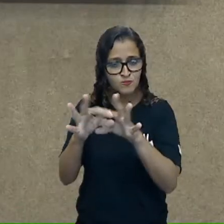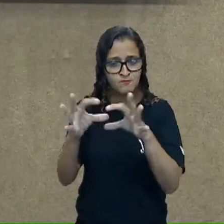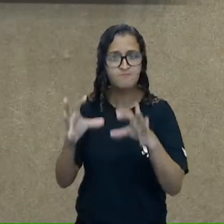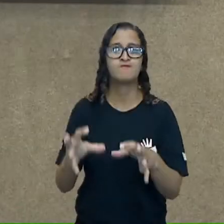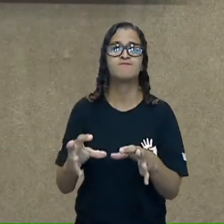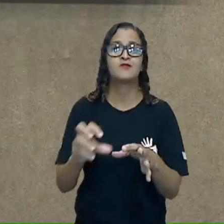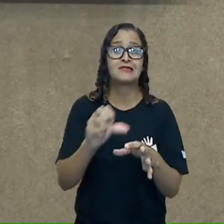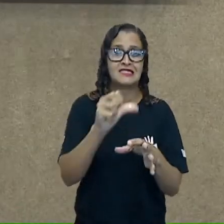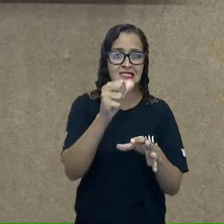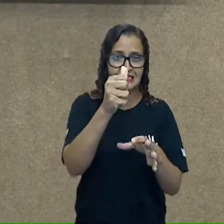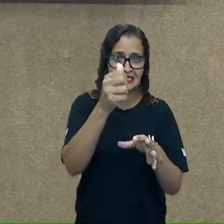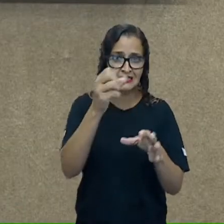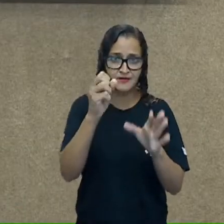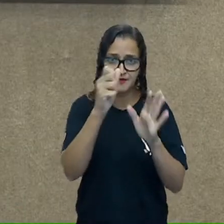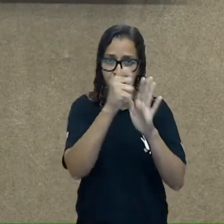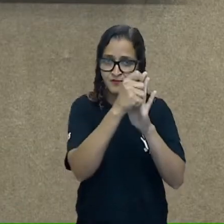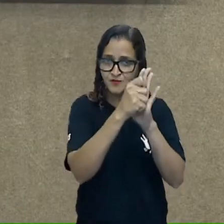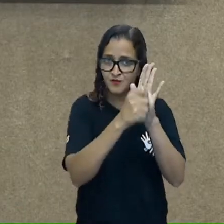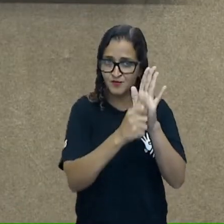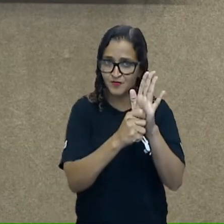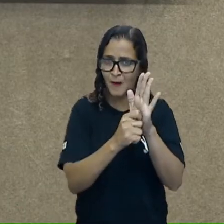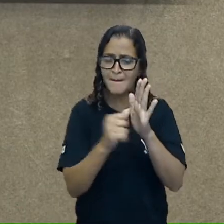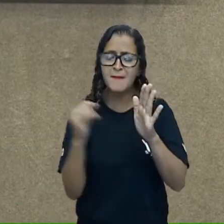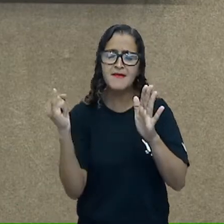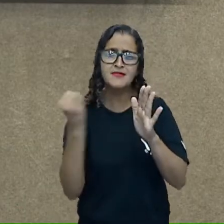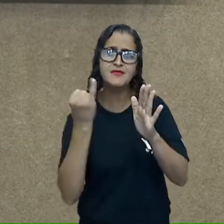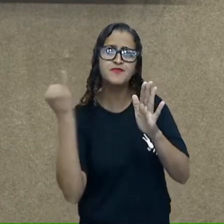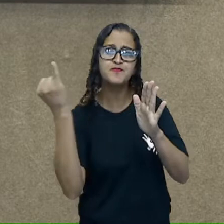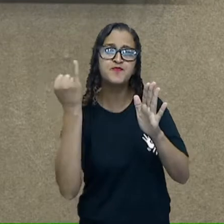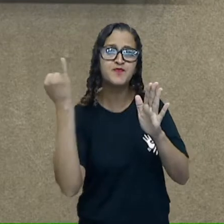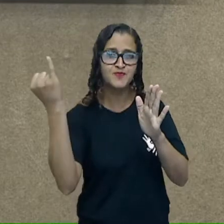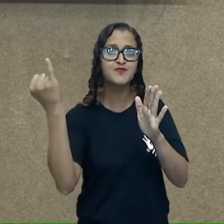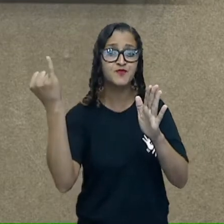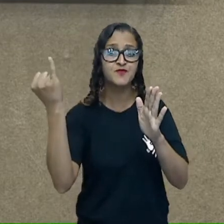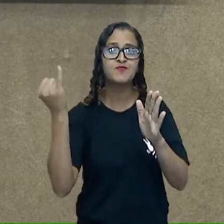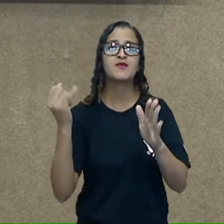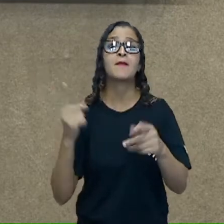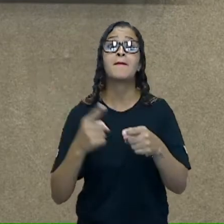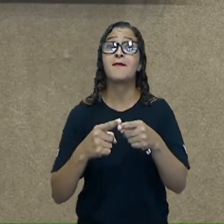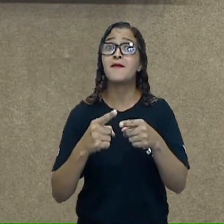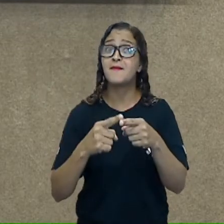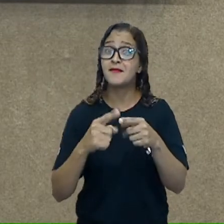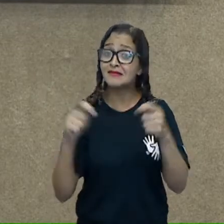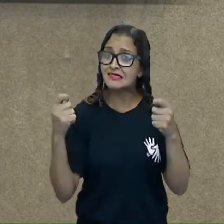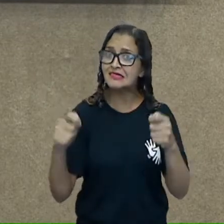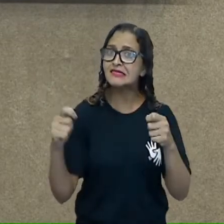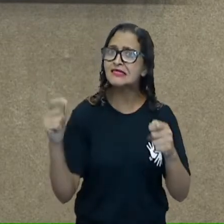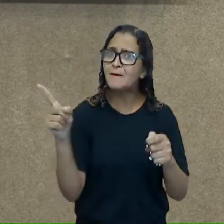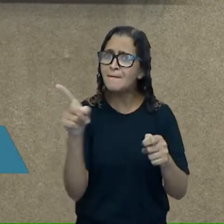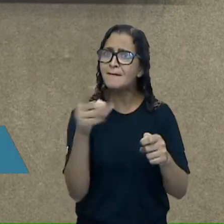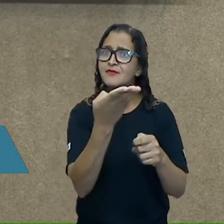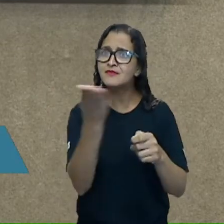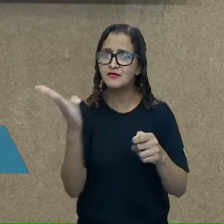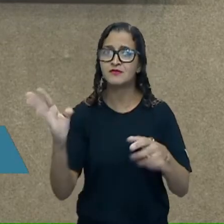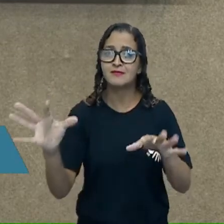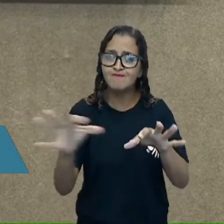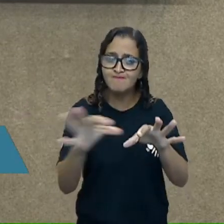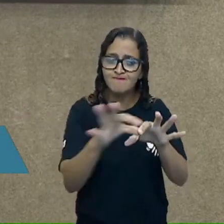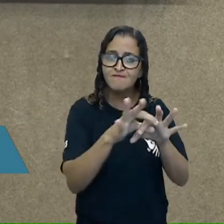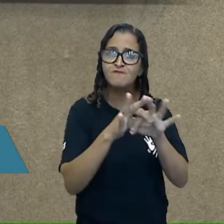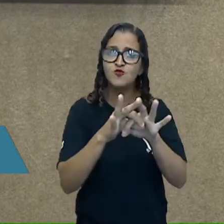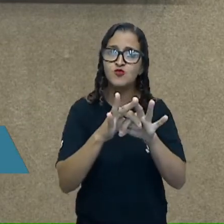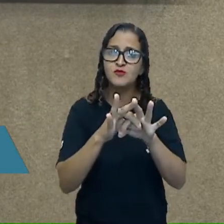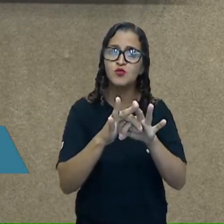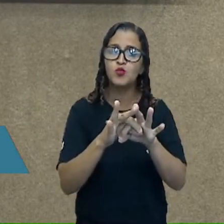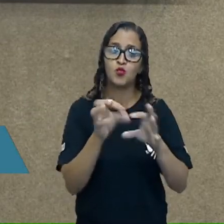10 algarismos, eles são muito importantes para nós formarmos outros numerais. Por exemplo,